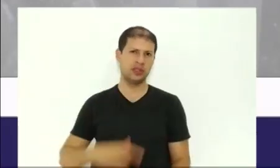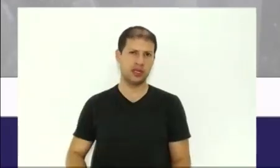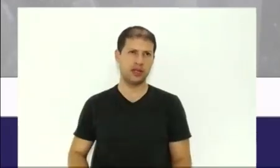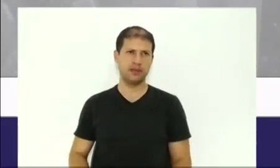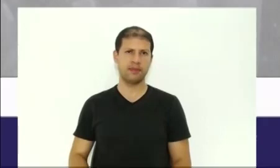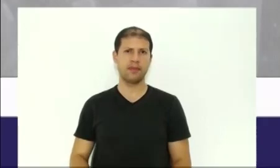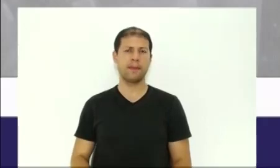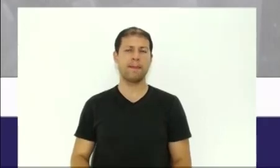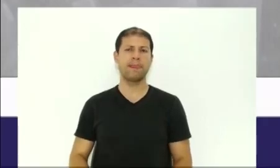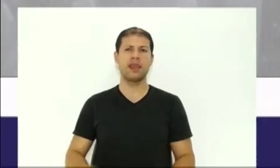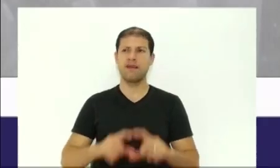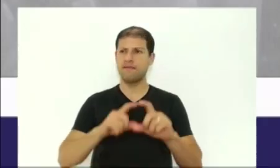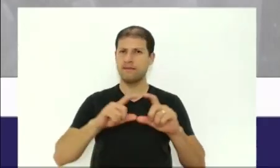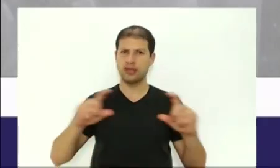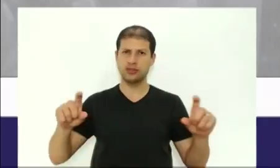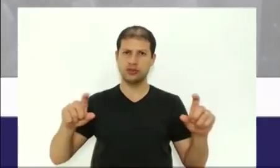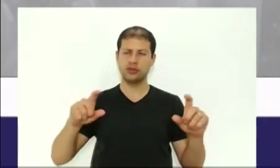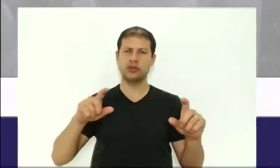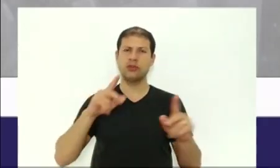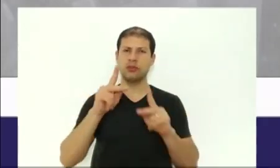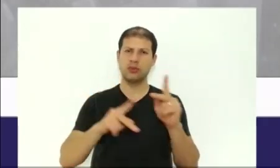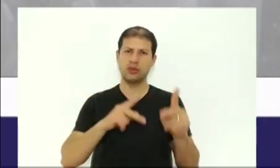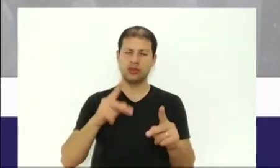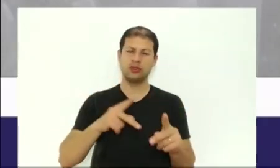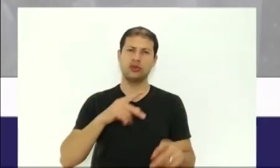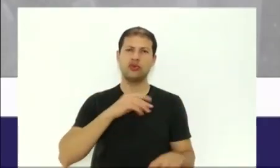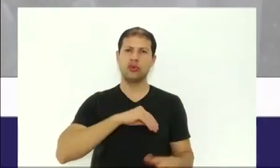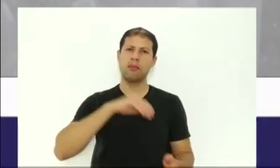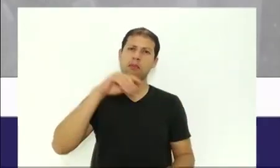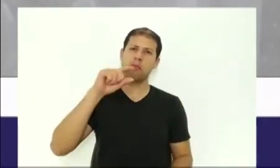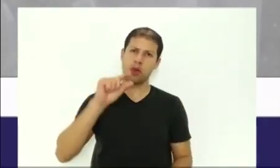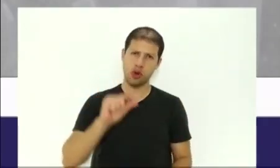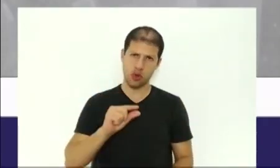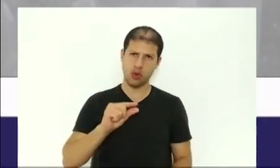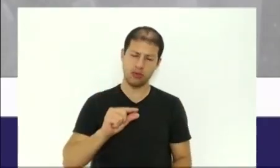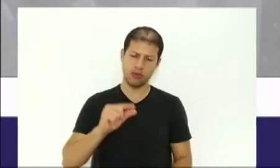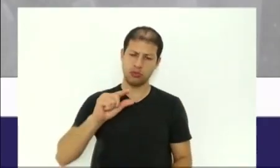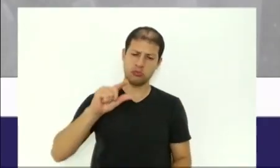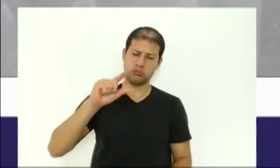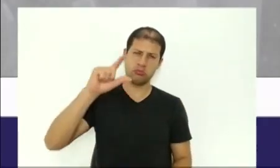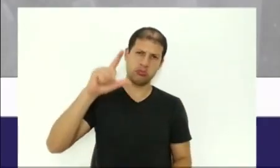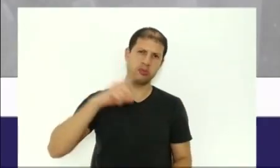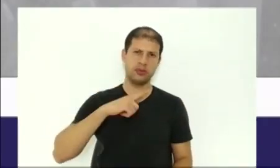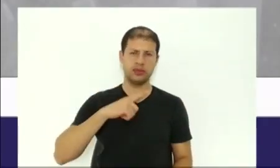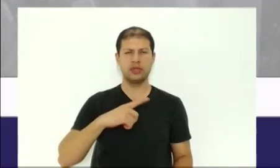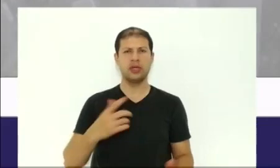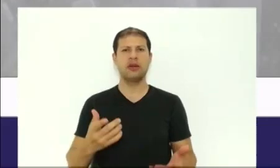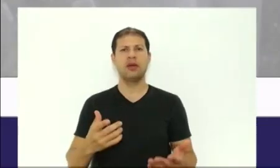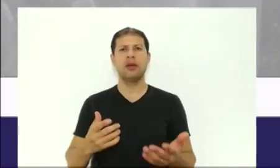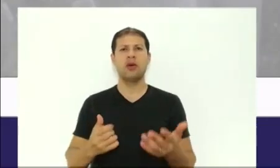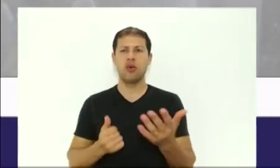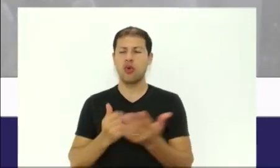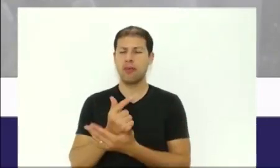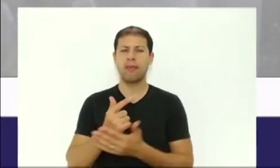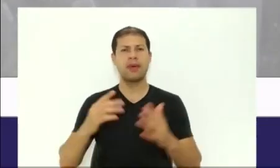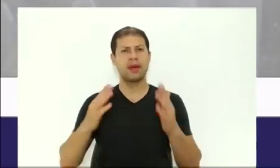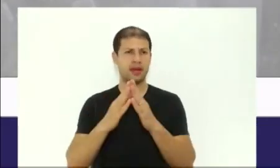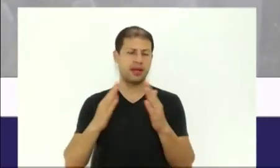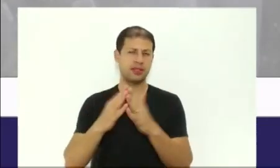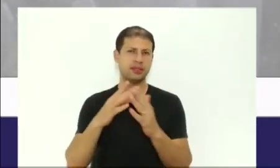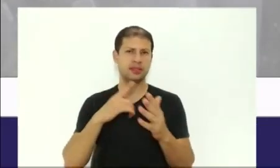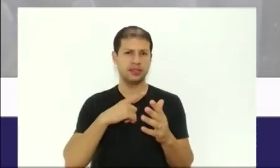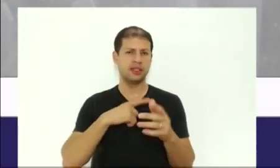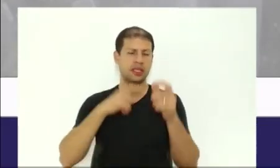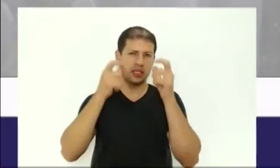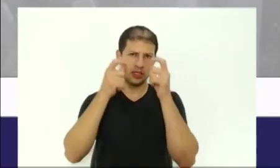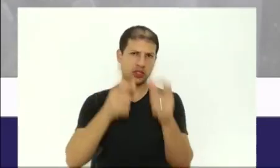A população com renda menor e depois em outras faixas que passam a adquirir esses imóveis que é de